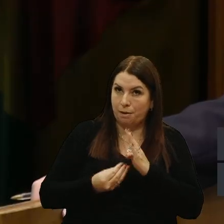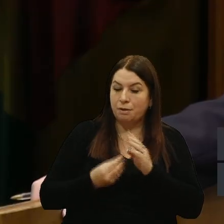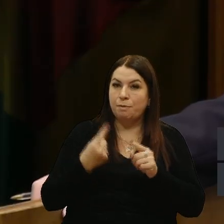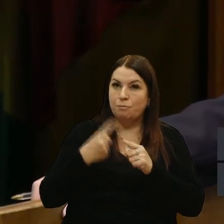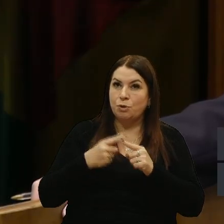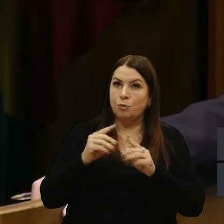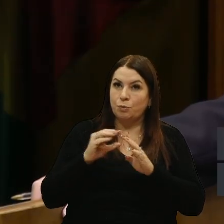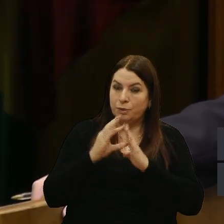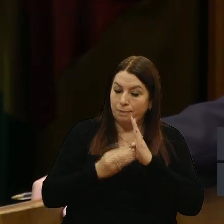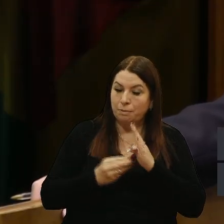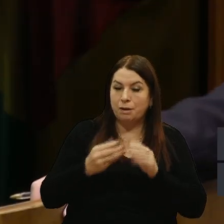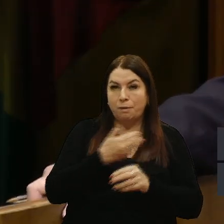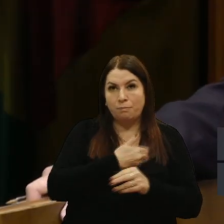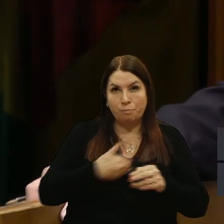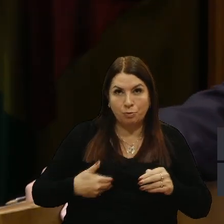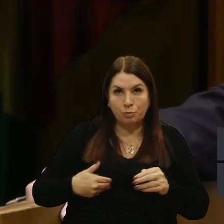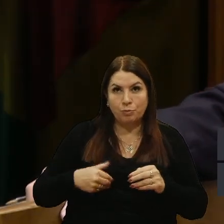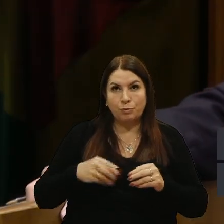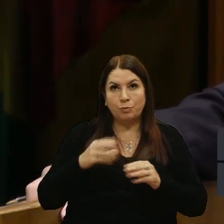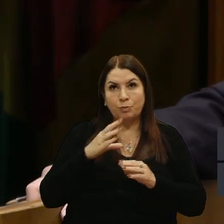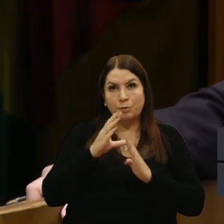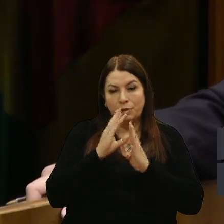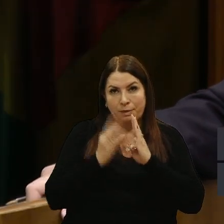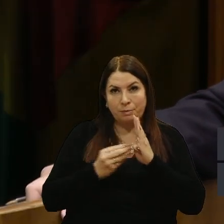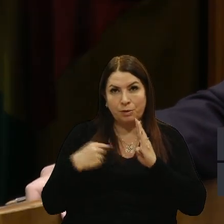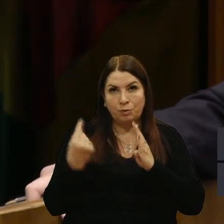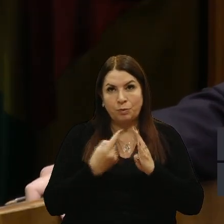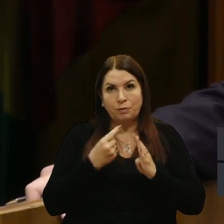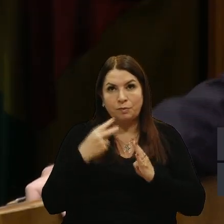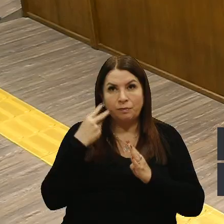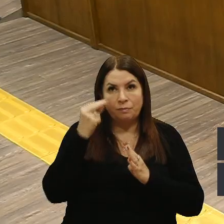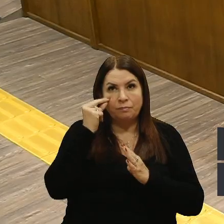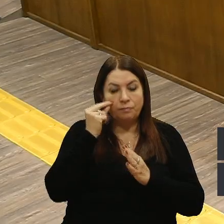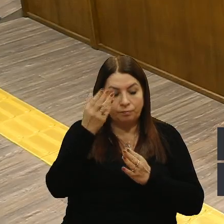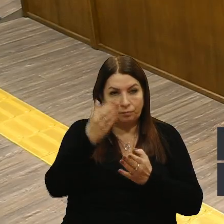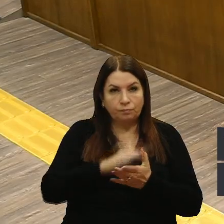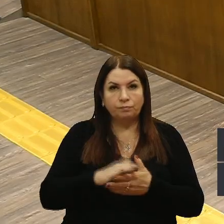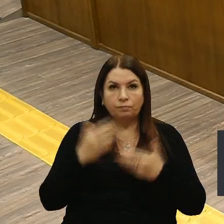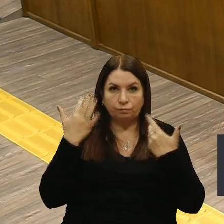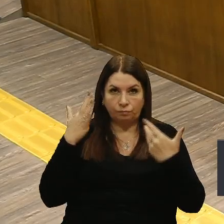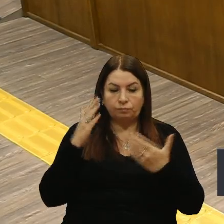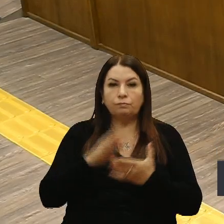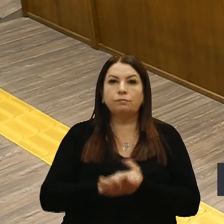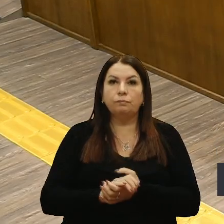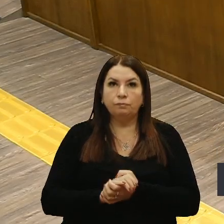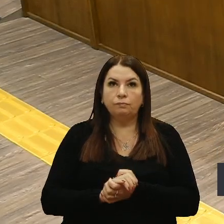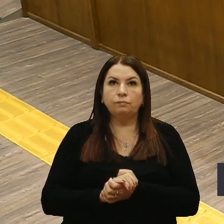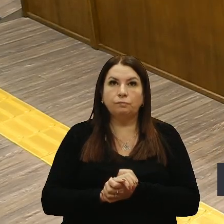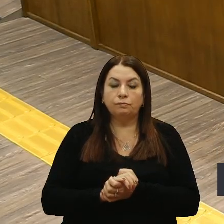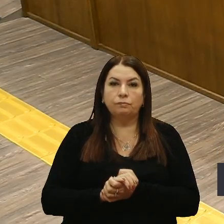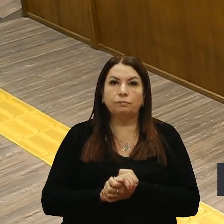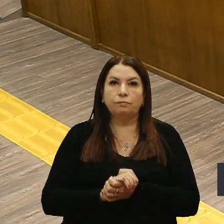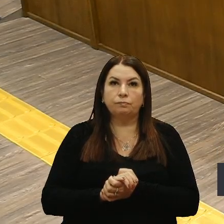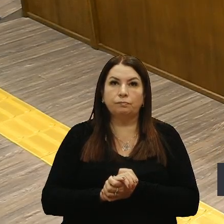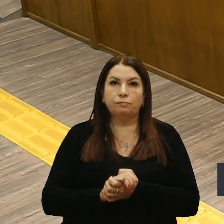o SAMAI é público, o SAMAI é nosso. Vereador Libardi, sua parte. Parabenizar o senhor pela